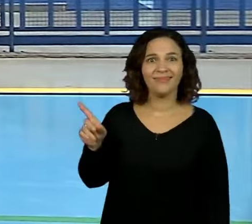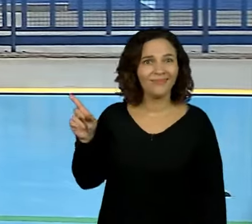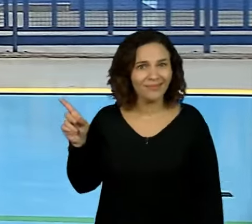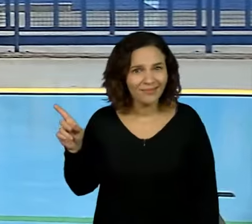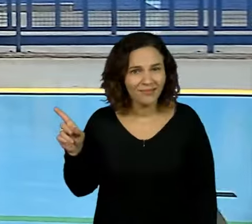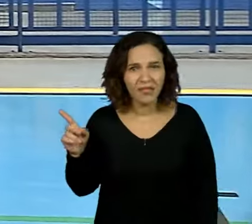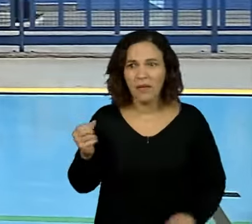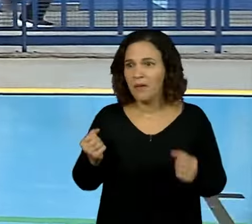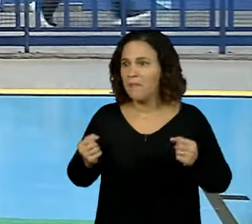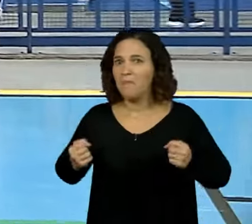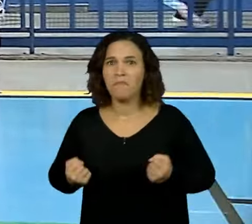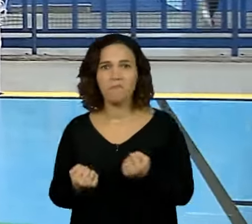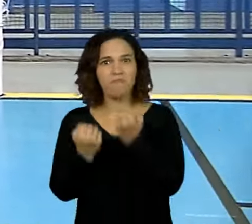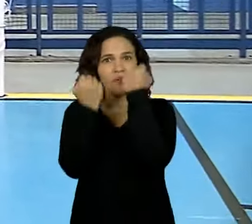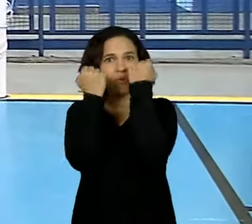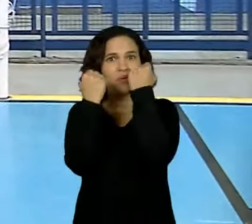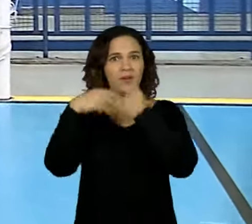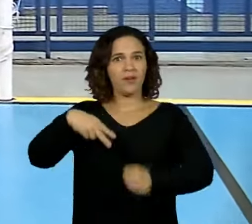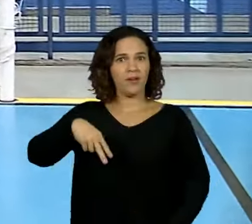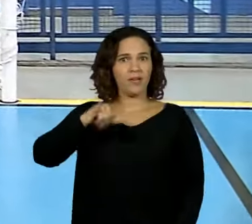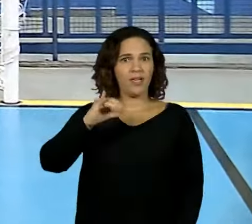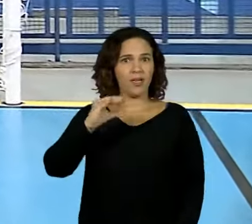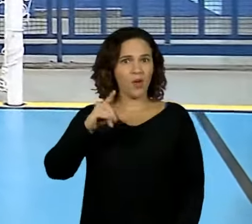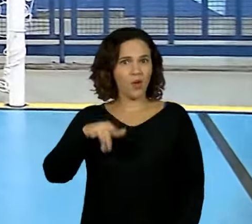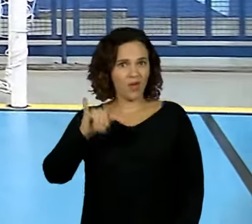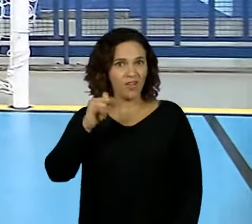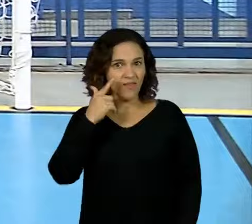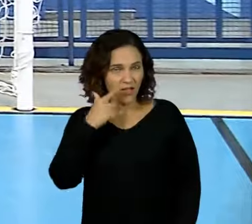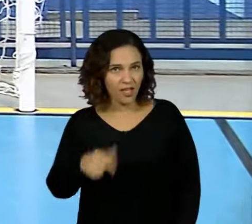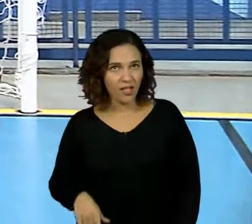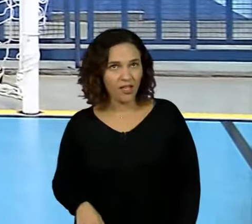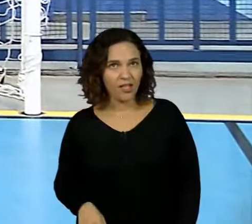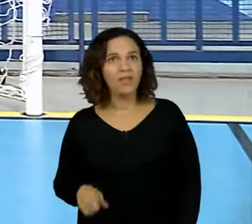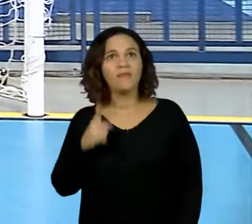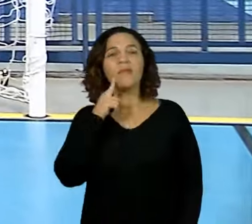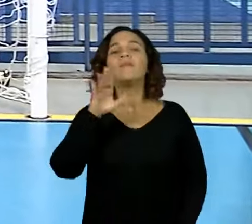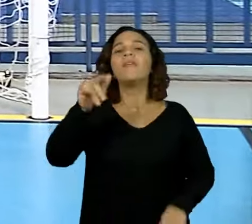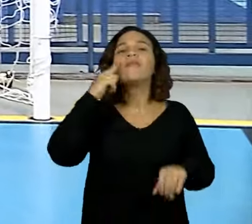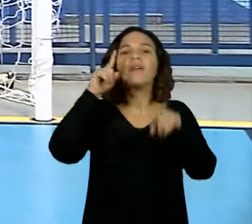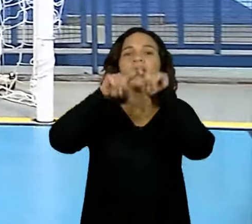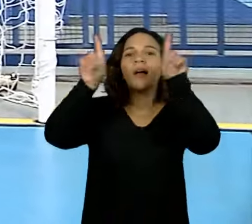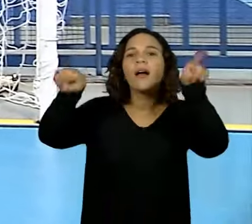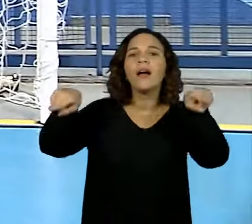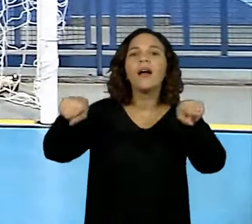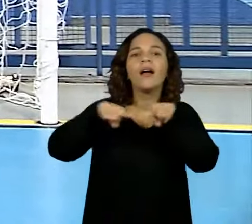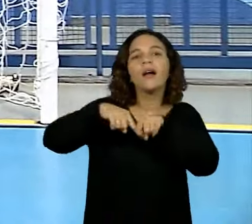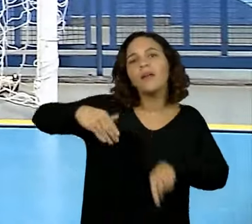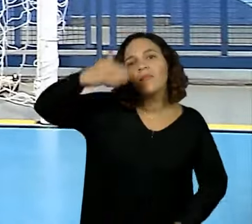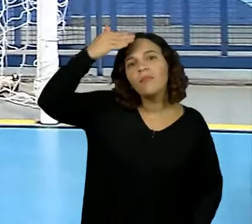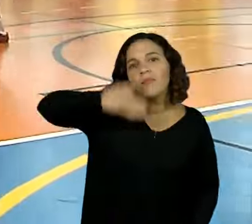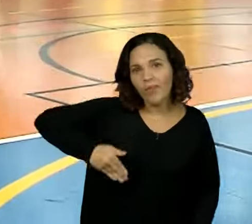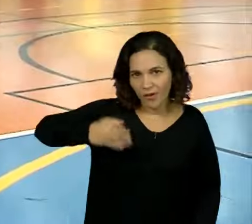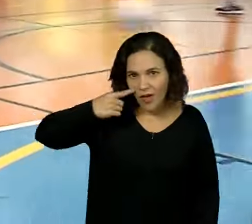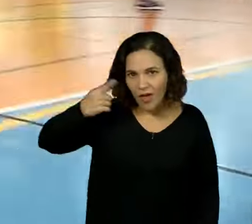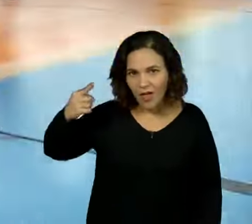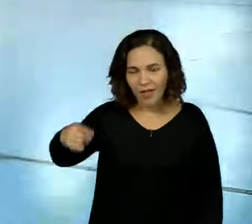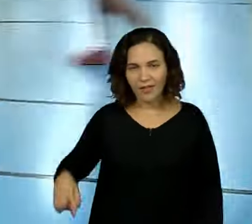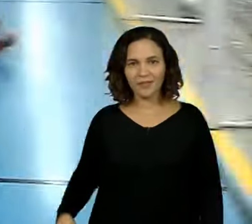muralha chamada Nicole. Quer ver sua prova? Chama o VAR do Boas Práticas para vocês verem umas defesas.